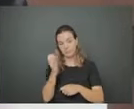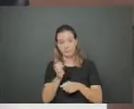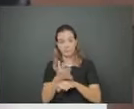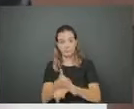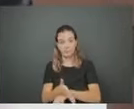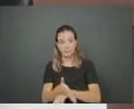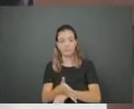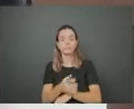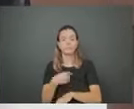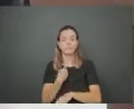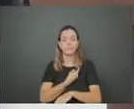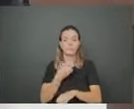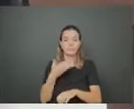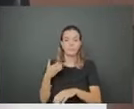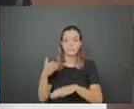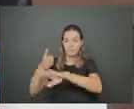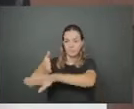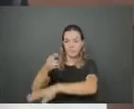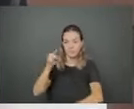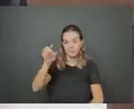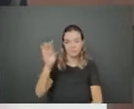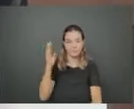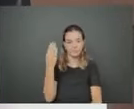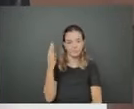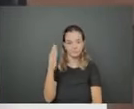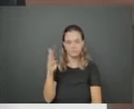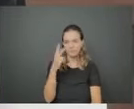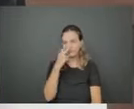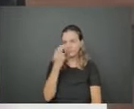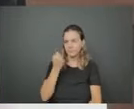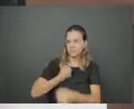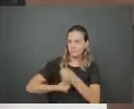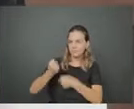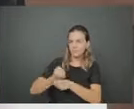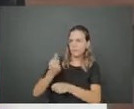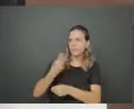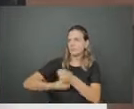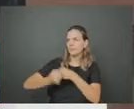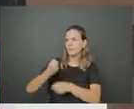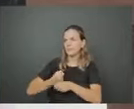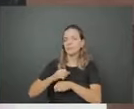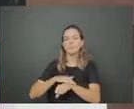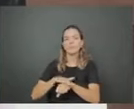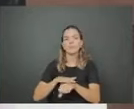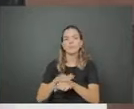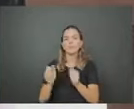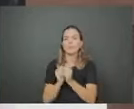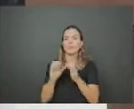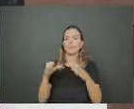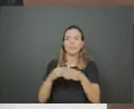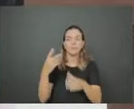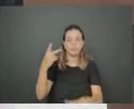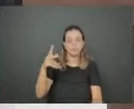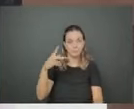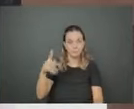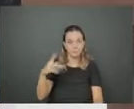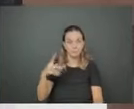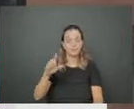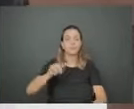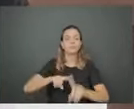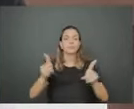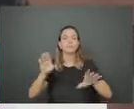lá no quartel, não sei se no ano passado ou no ano retrasado, conversamos com o comando lá, mas de vez em quando nos chegam